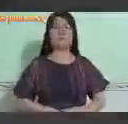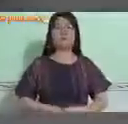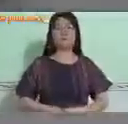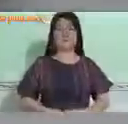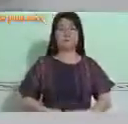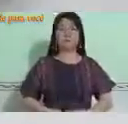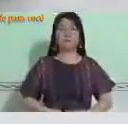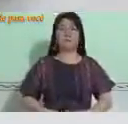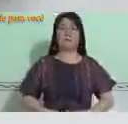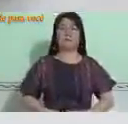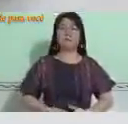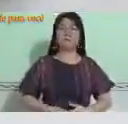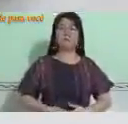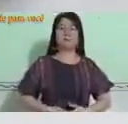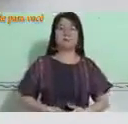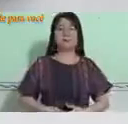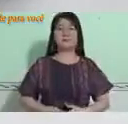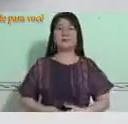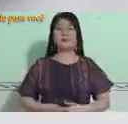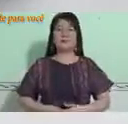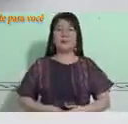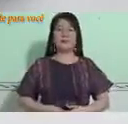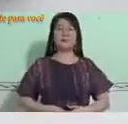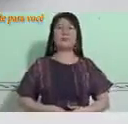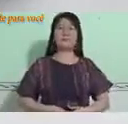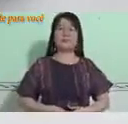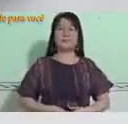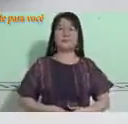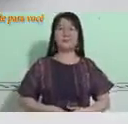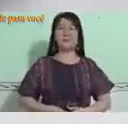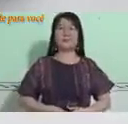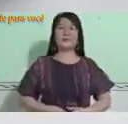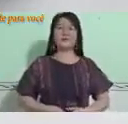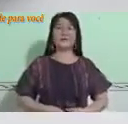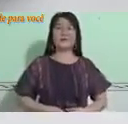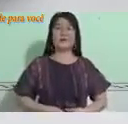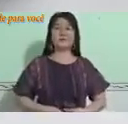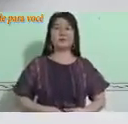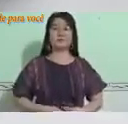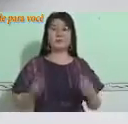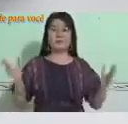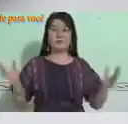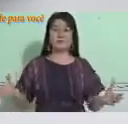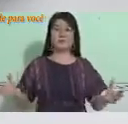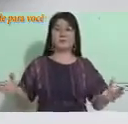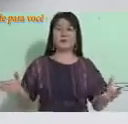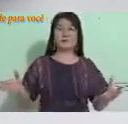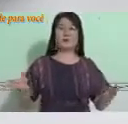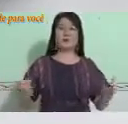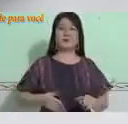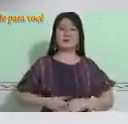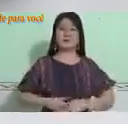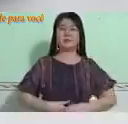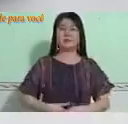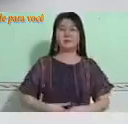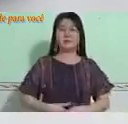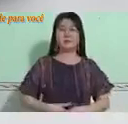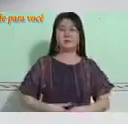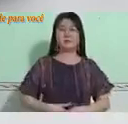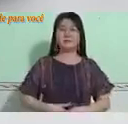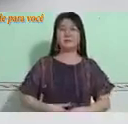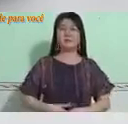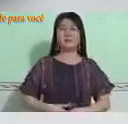acento agudo D A M A N H A T U 200 moldes o cocoado mais 2 F A T I A S D E P A T